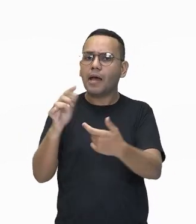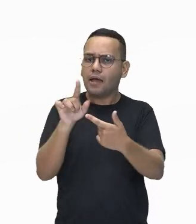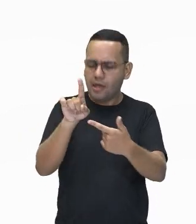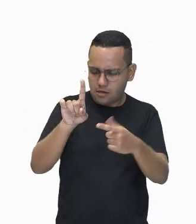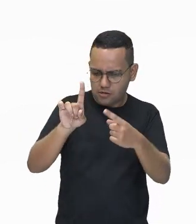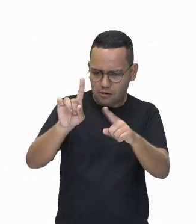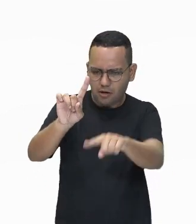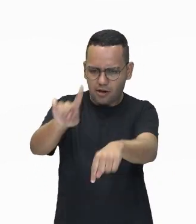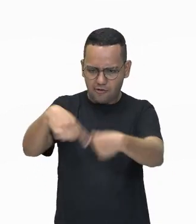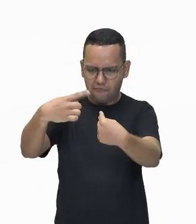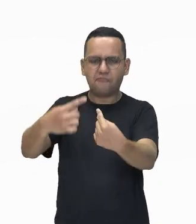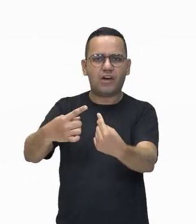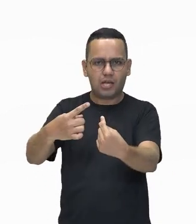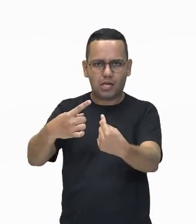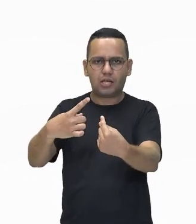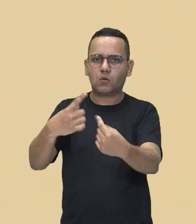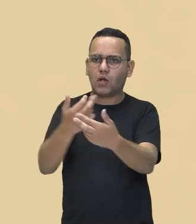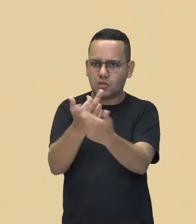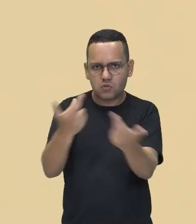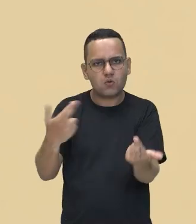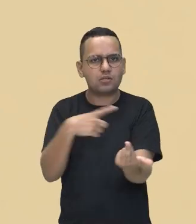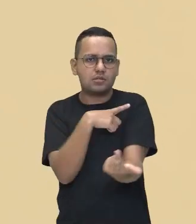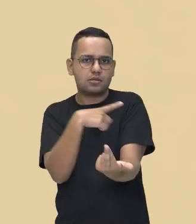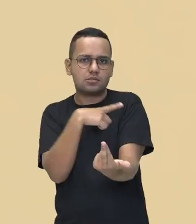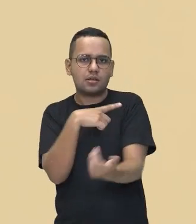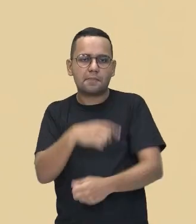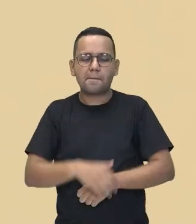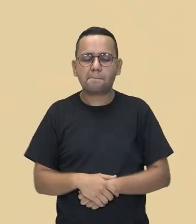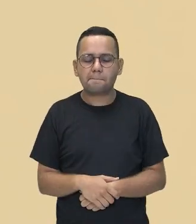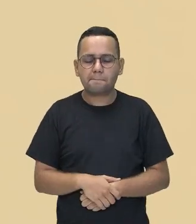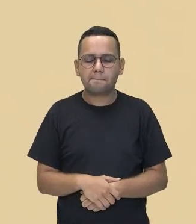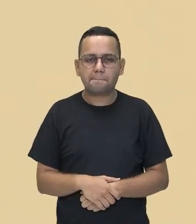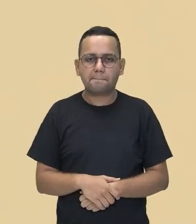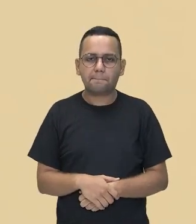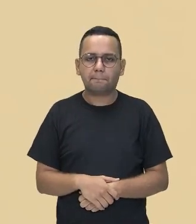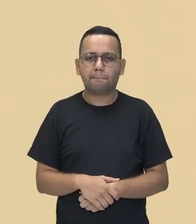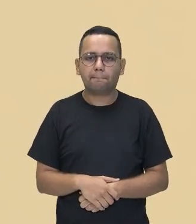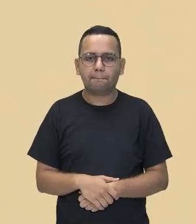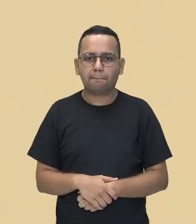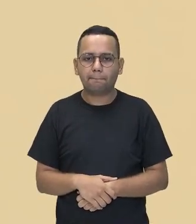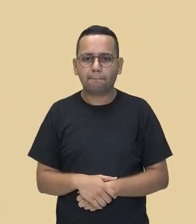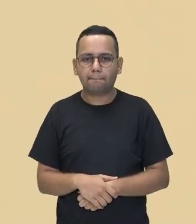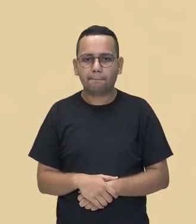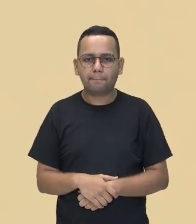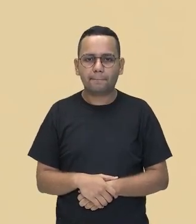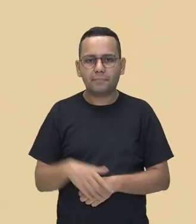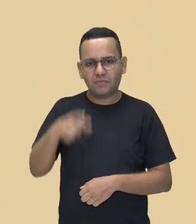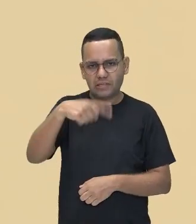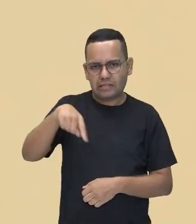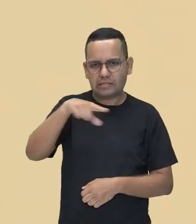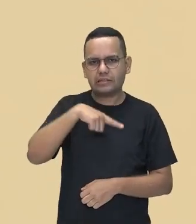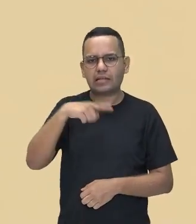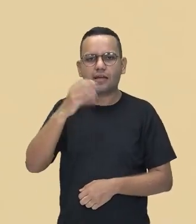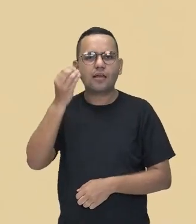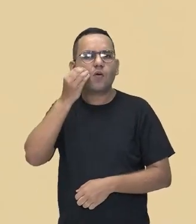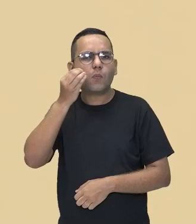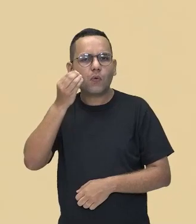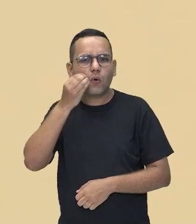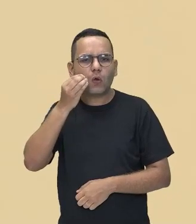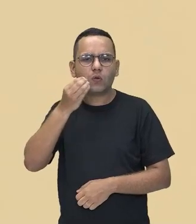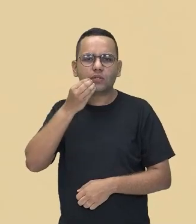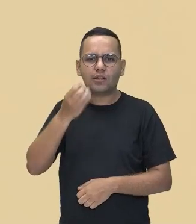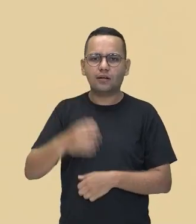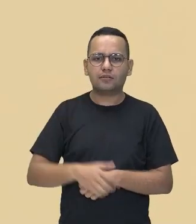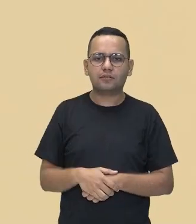Então, olha só, né? Vocês têm, então, essas oportunidades. Vocês